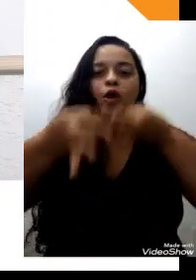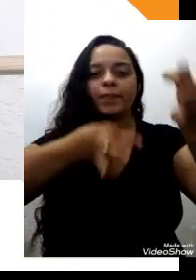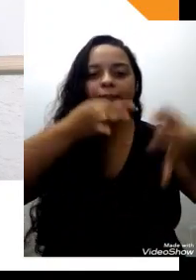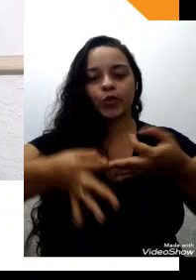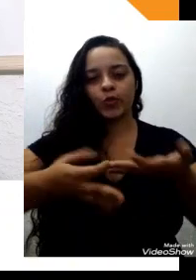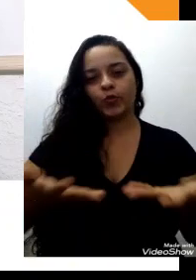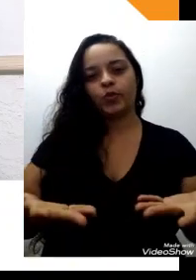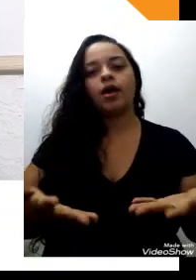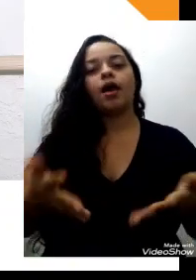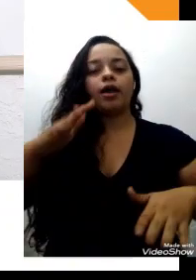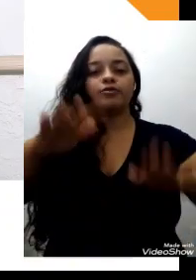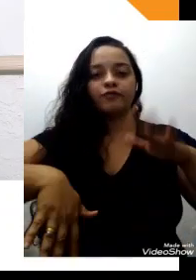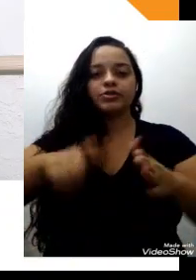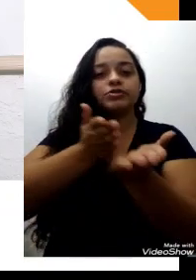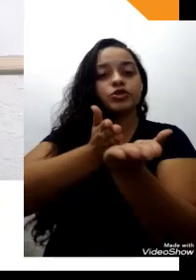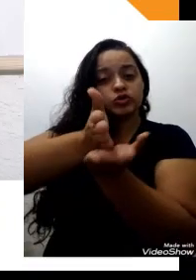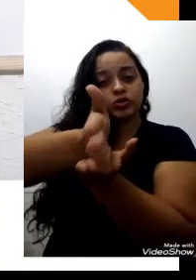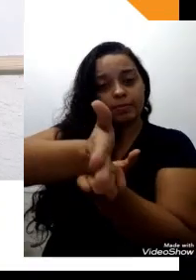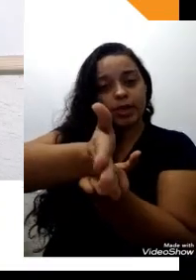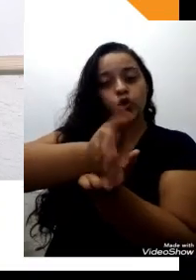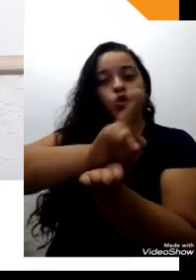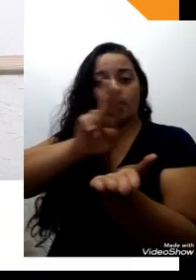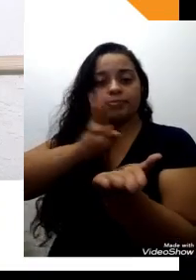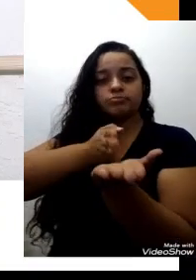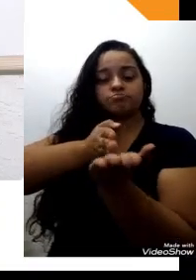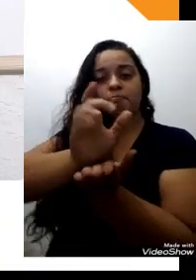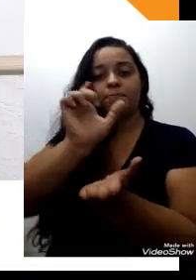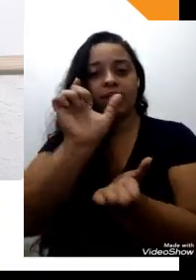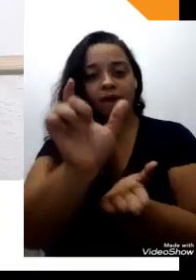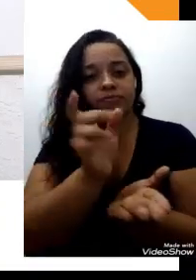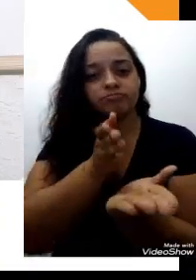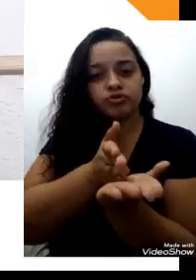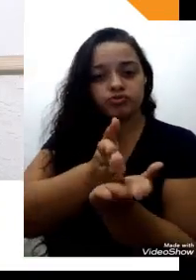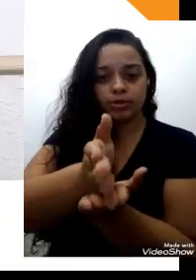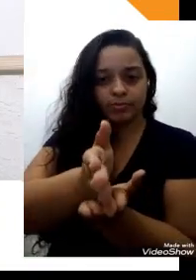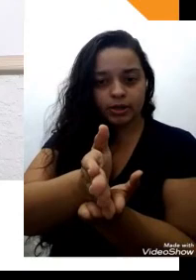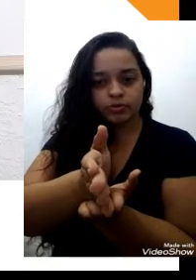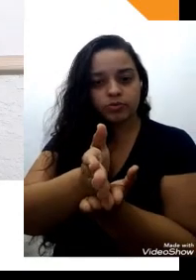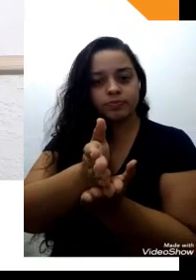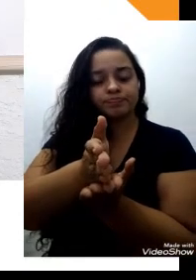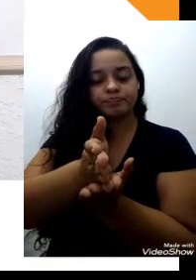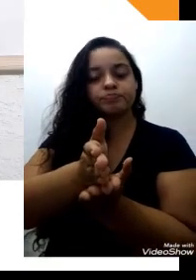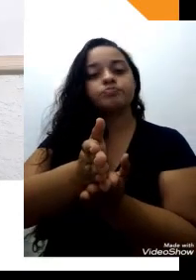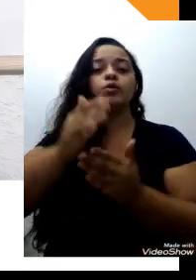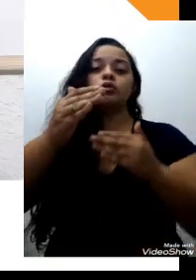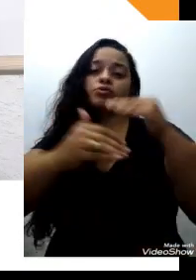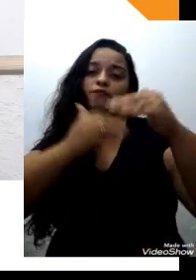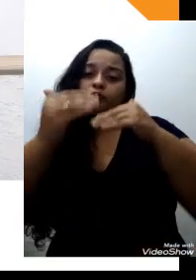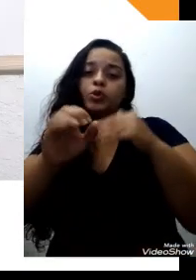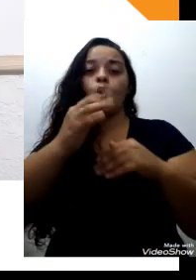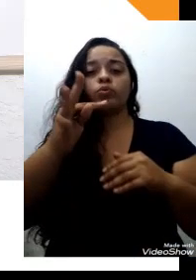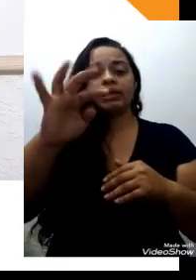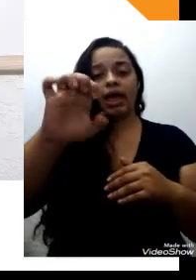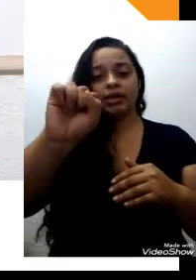a argumentação. Então, tanto a palavra direcionamento, que vai fazer justamente a transição entre a introdução e o